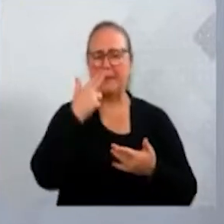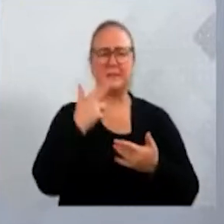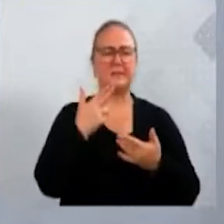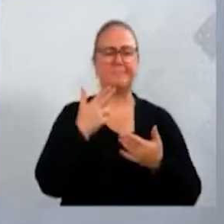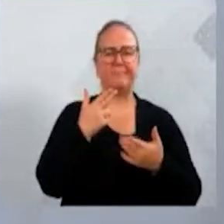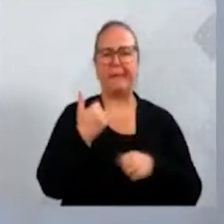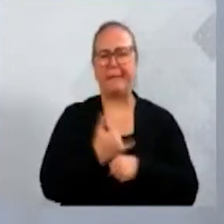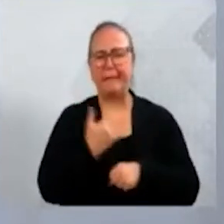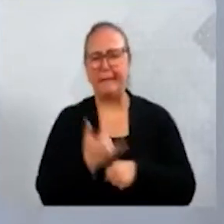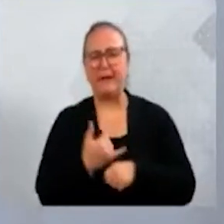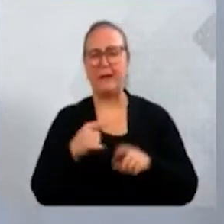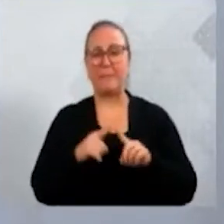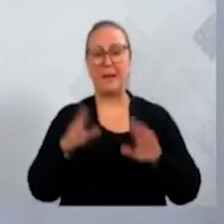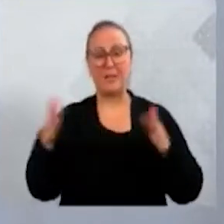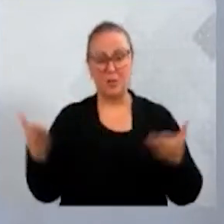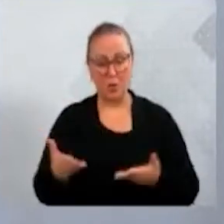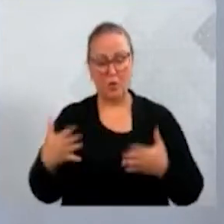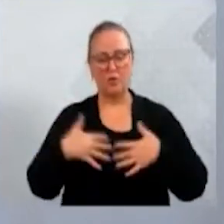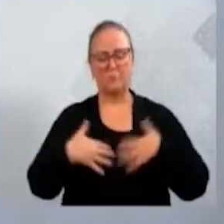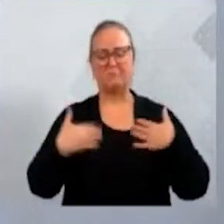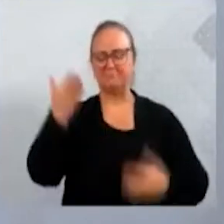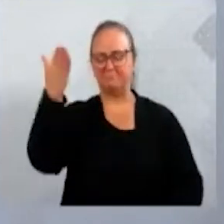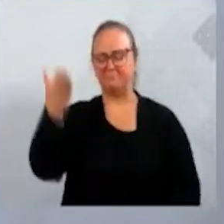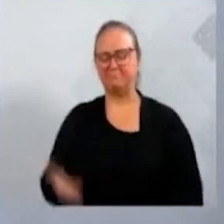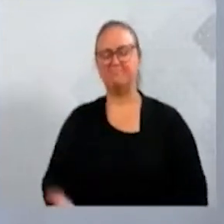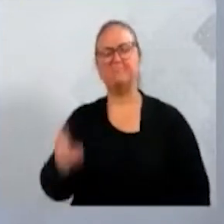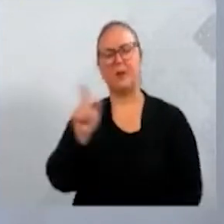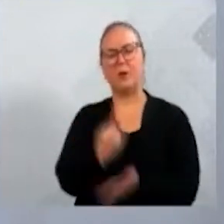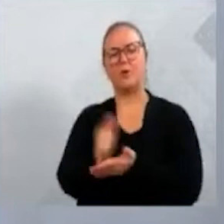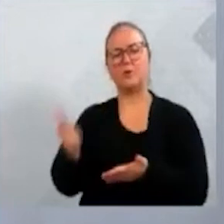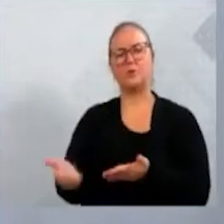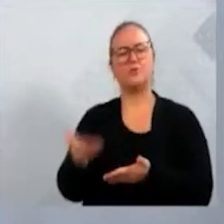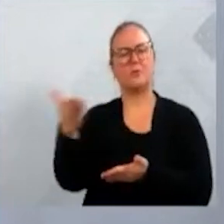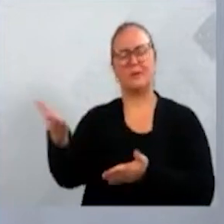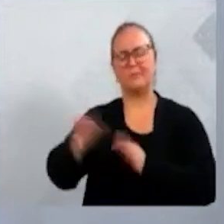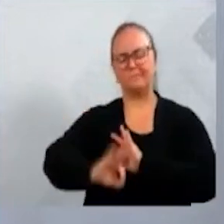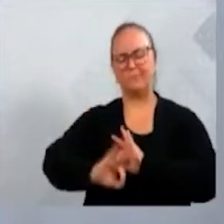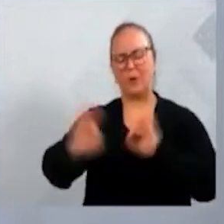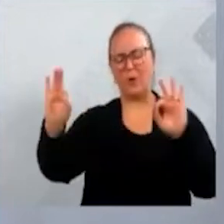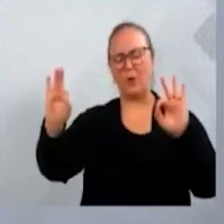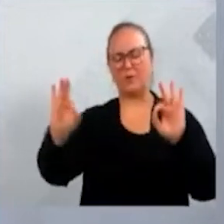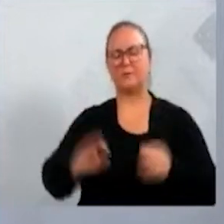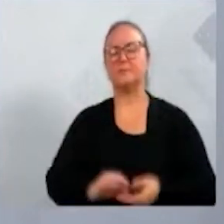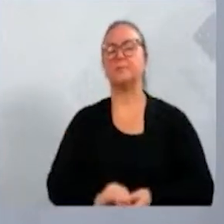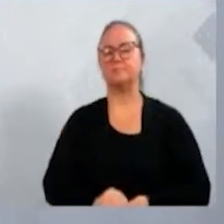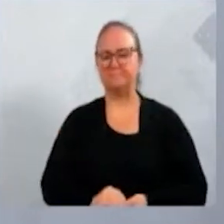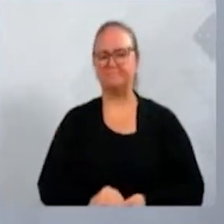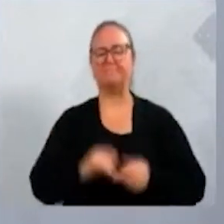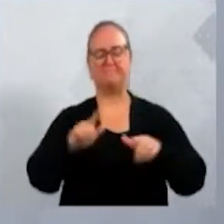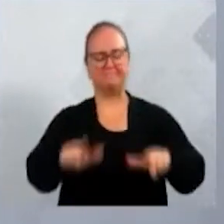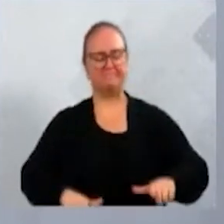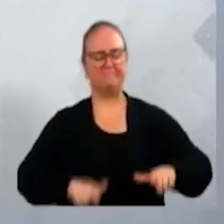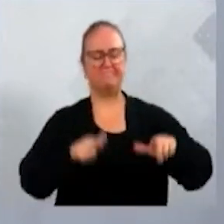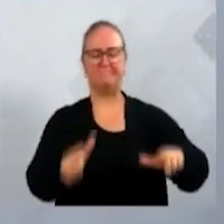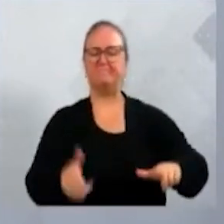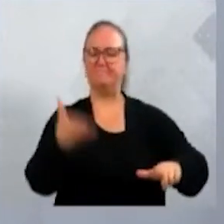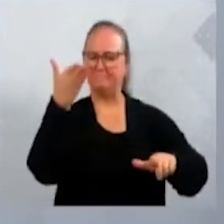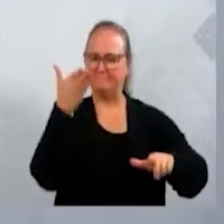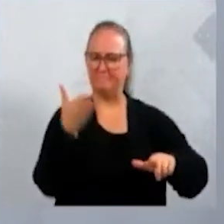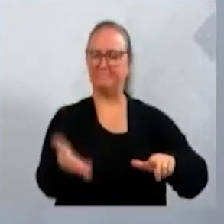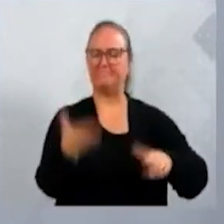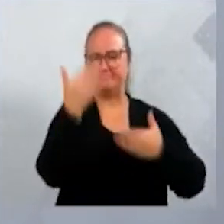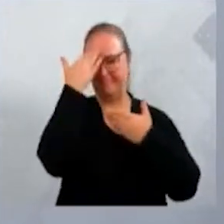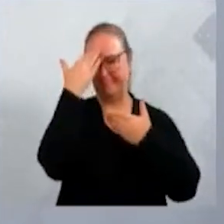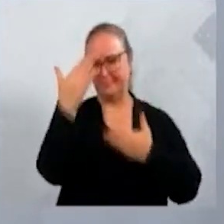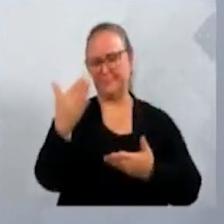o orgulho de poder estar aqui na noite de hoje senhor Cláudio e sociedade lense entregar essa Moção para o município de Blumenau